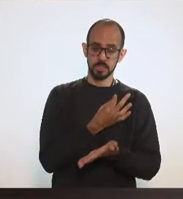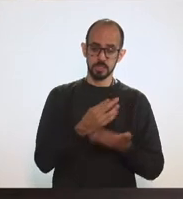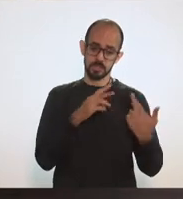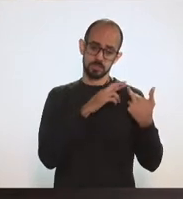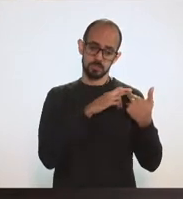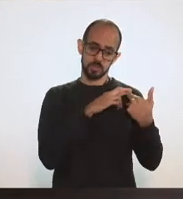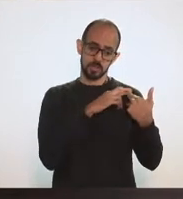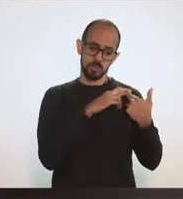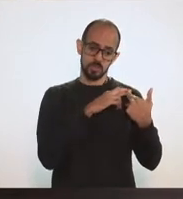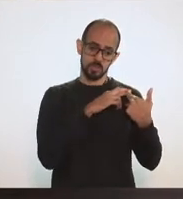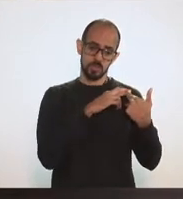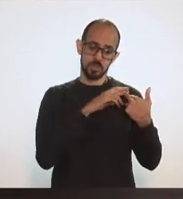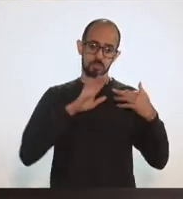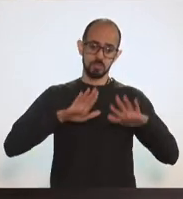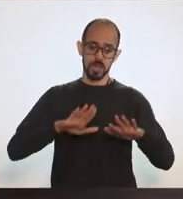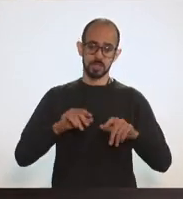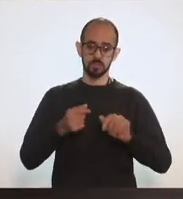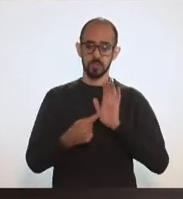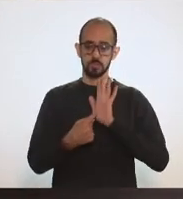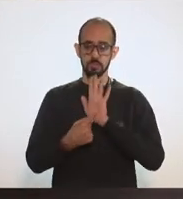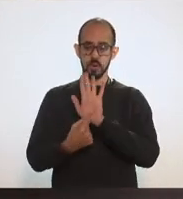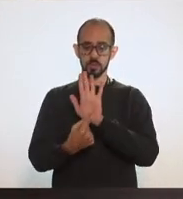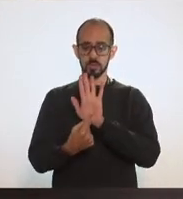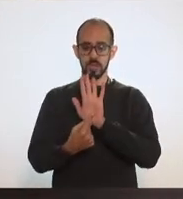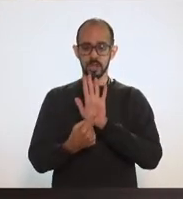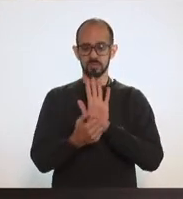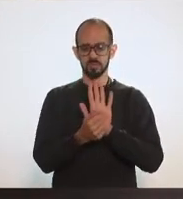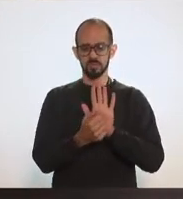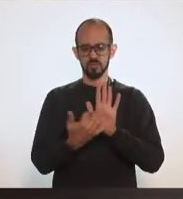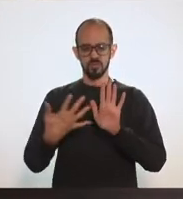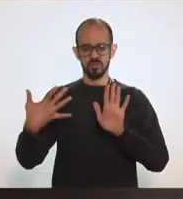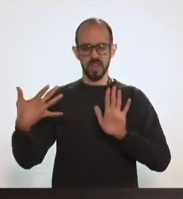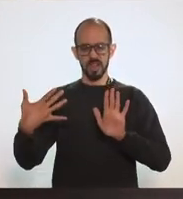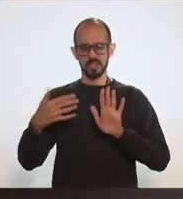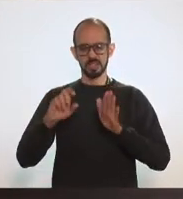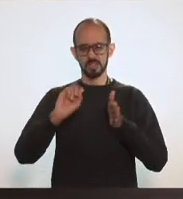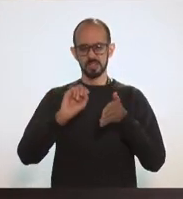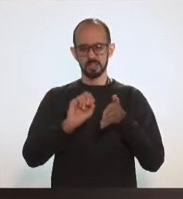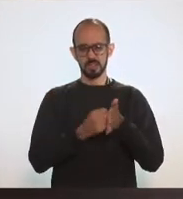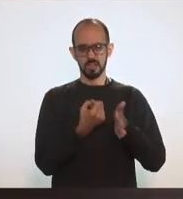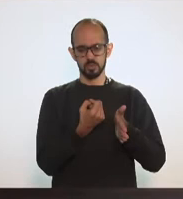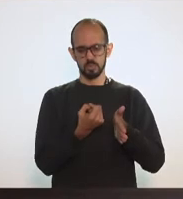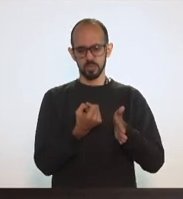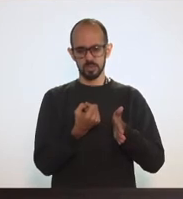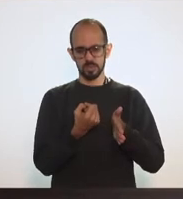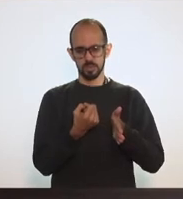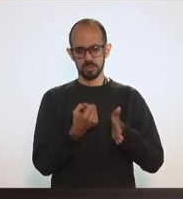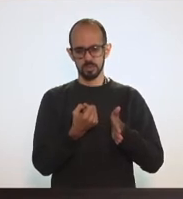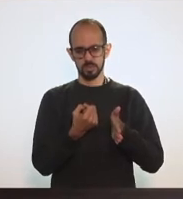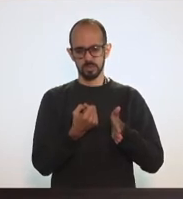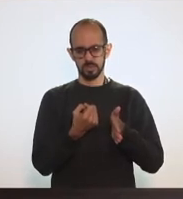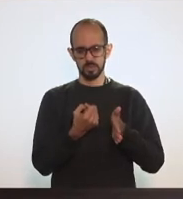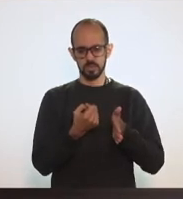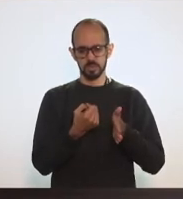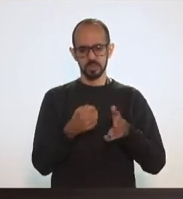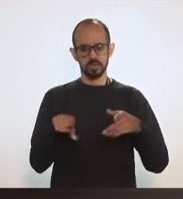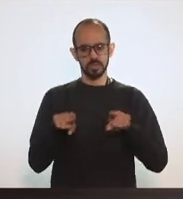responsável. Mas foram apresentadas inúmeras assinaturas de atestados,